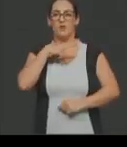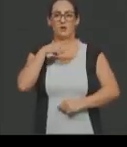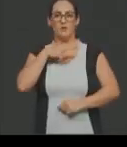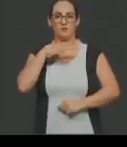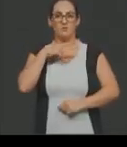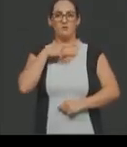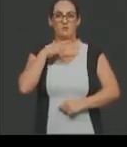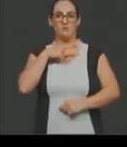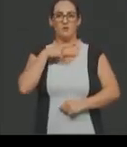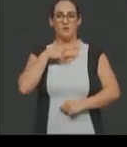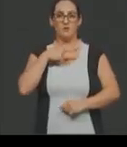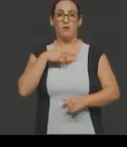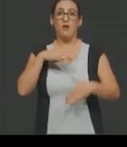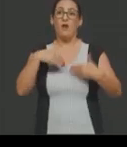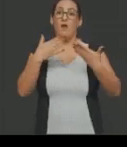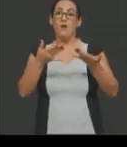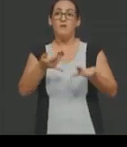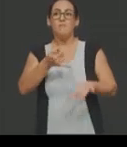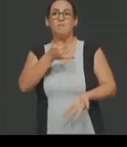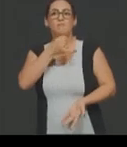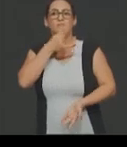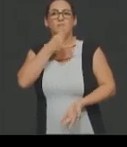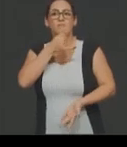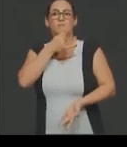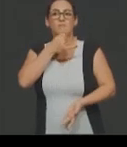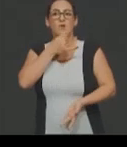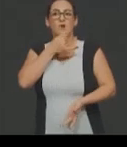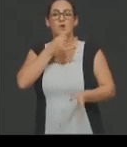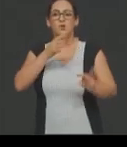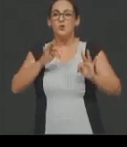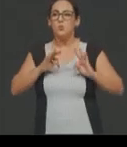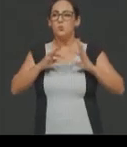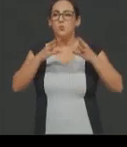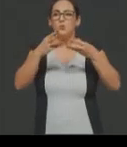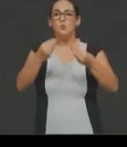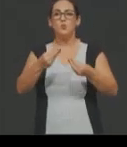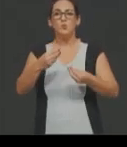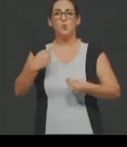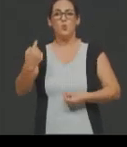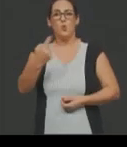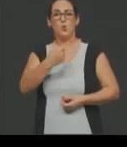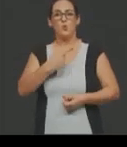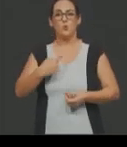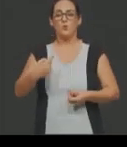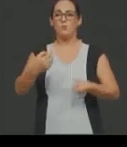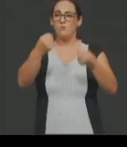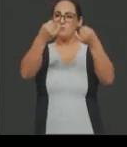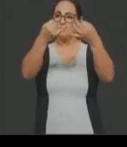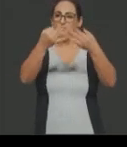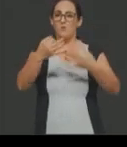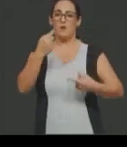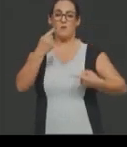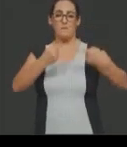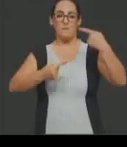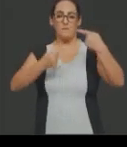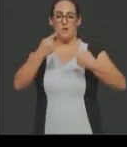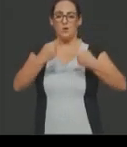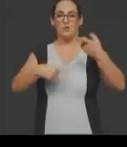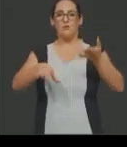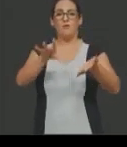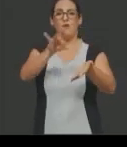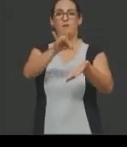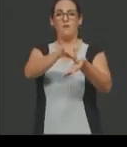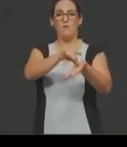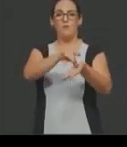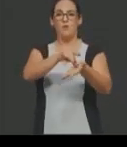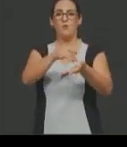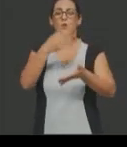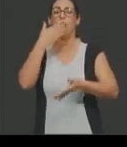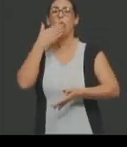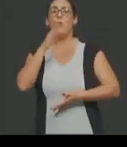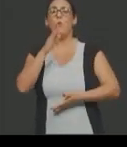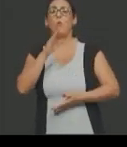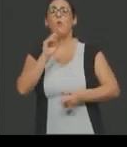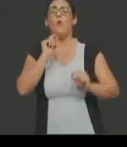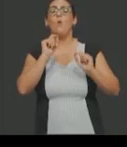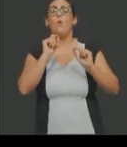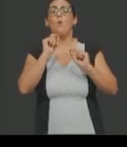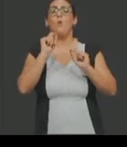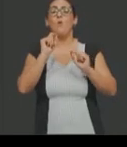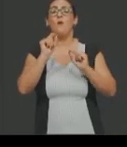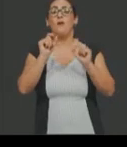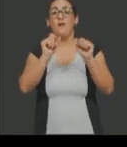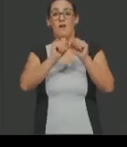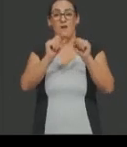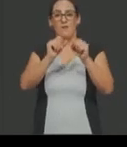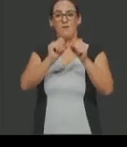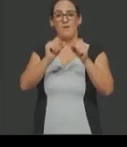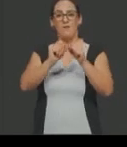ela exemplifica muito bem o que nós falamos sobre políticas afirmativas, né? Quais as medidas que são tomadas